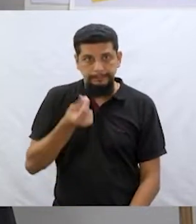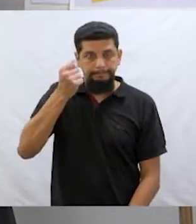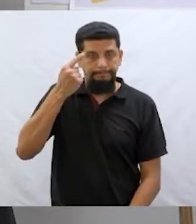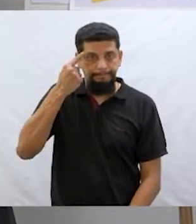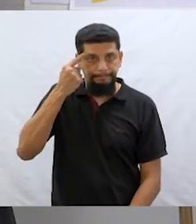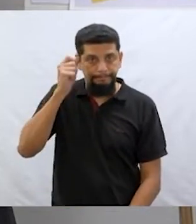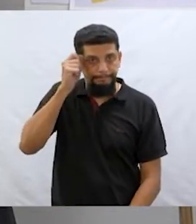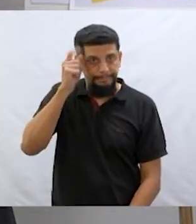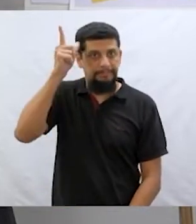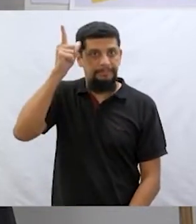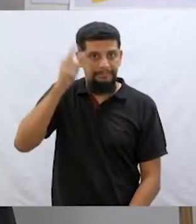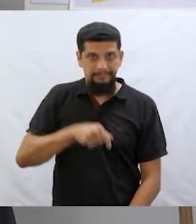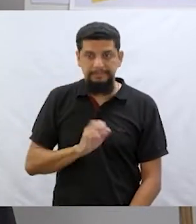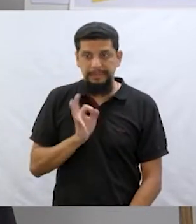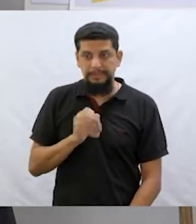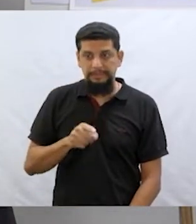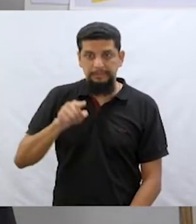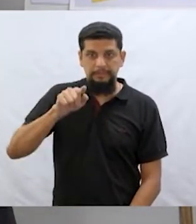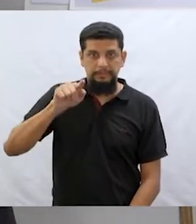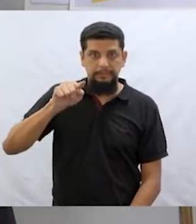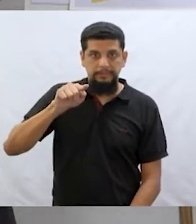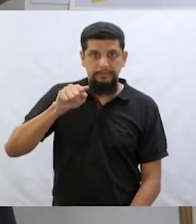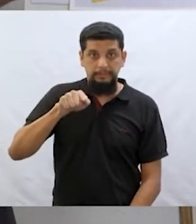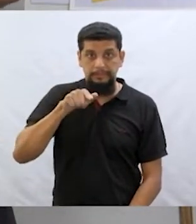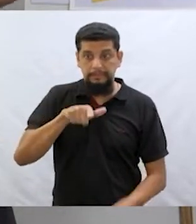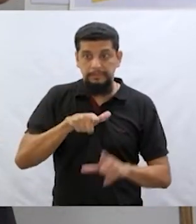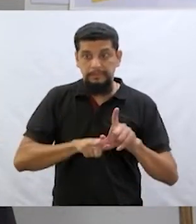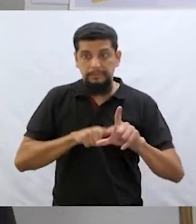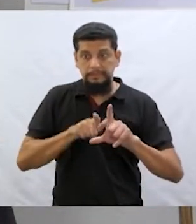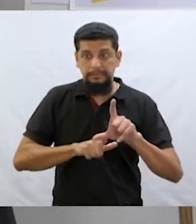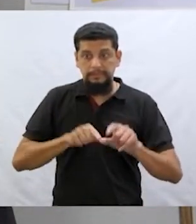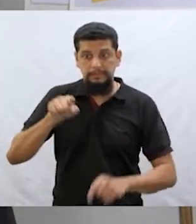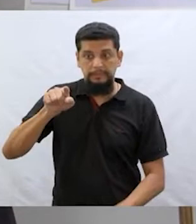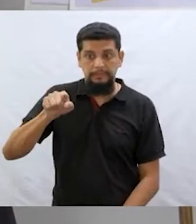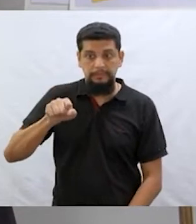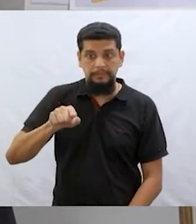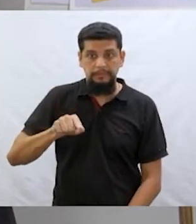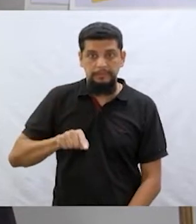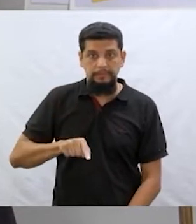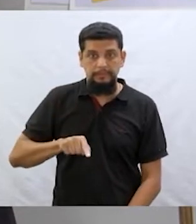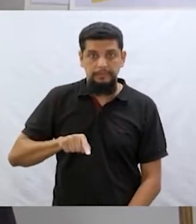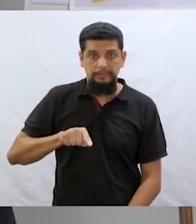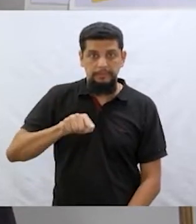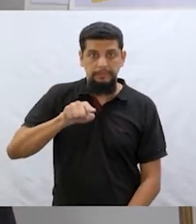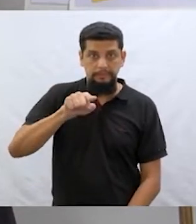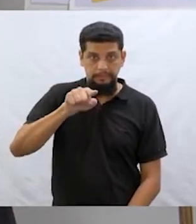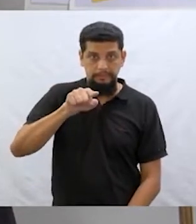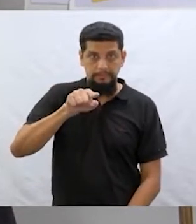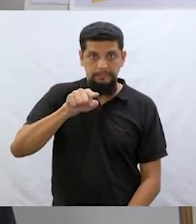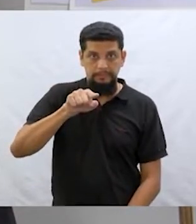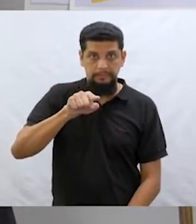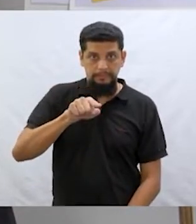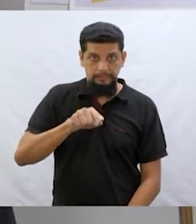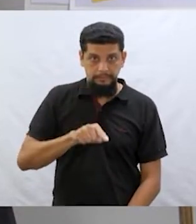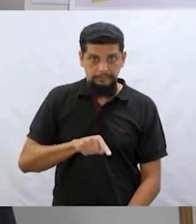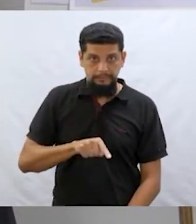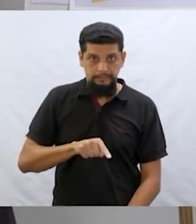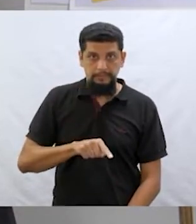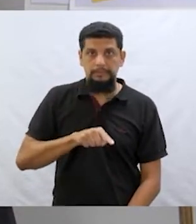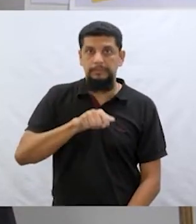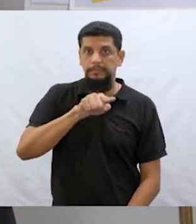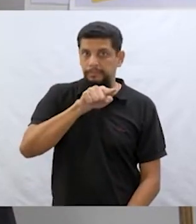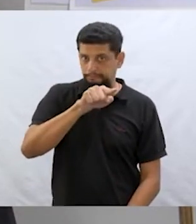ó. Para essa letra no ar. Sim. A letra aqui, vamos lá. Essa letra do Woody, ela desce,